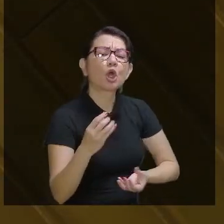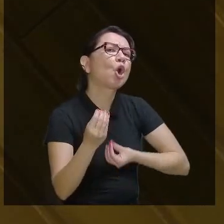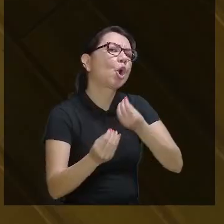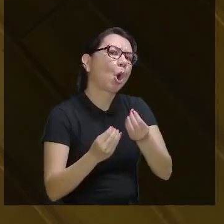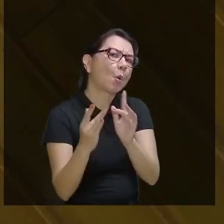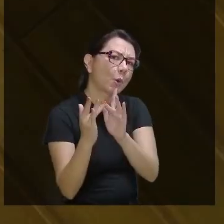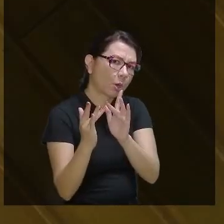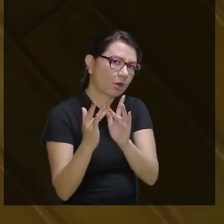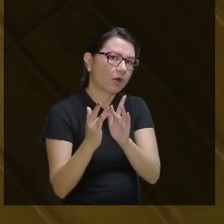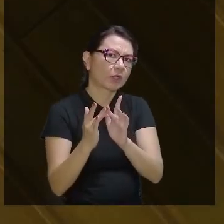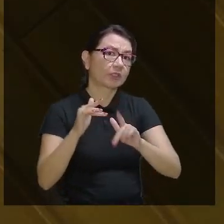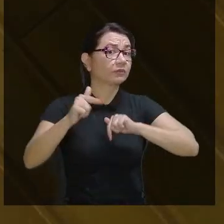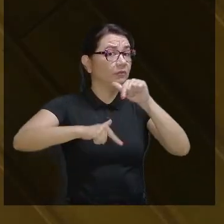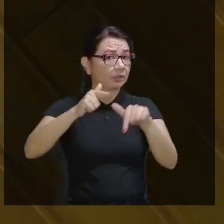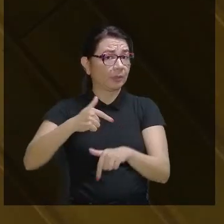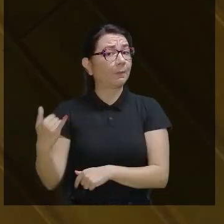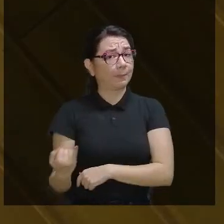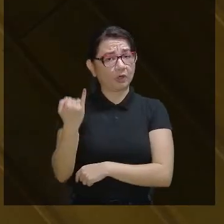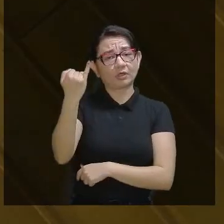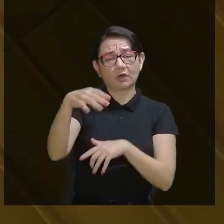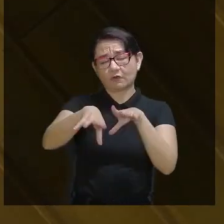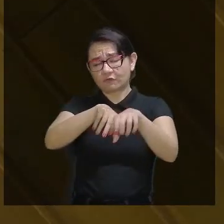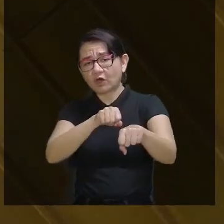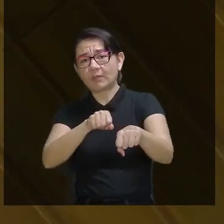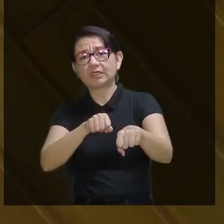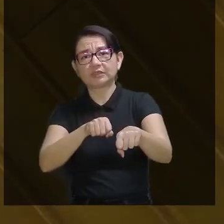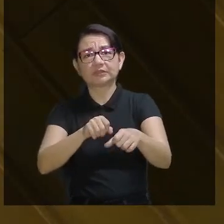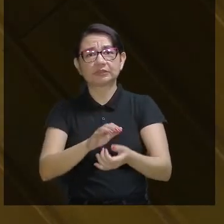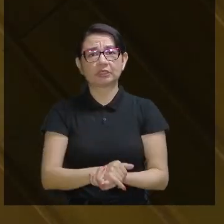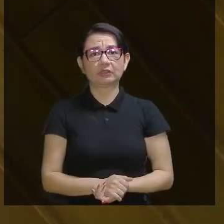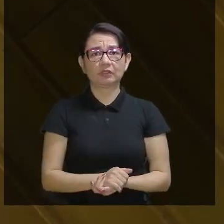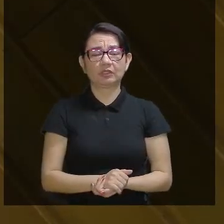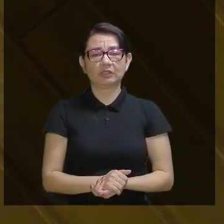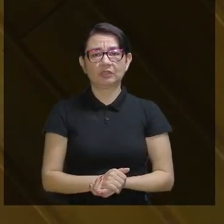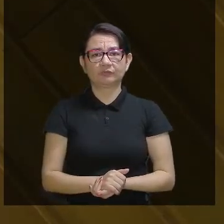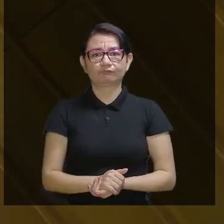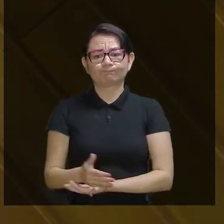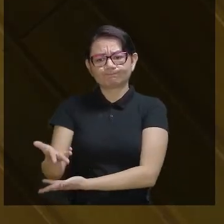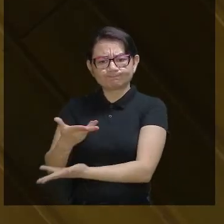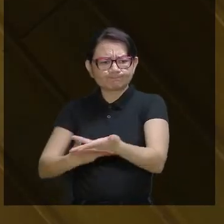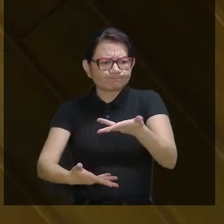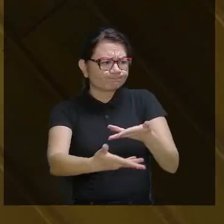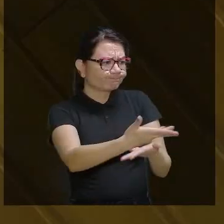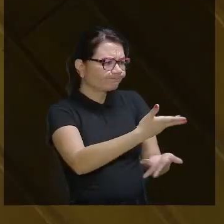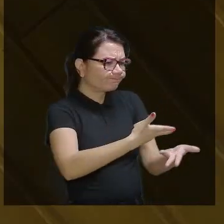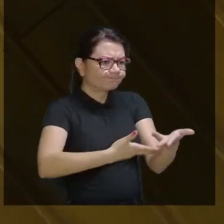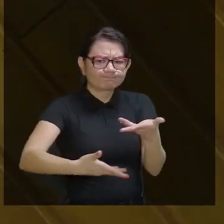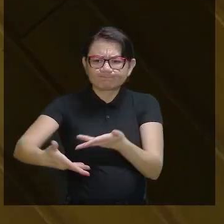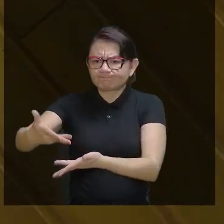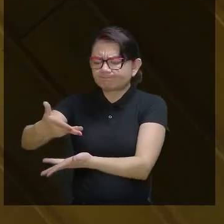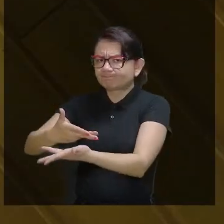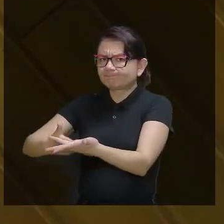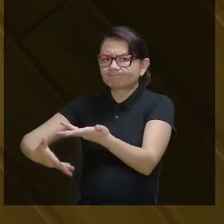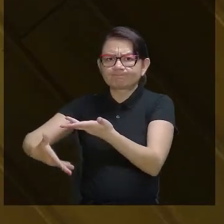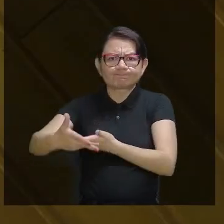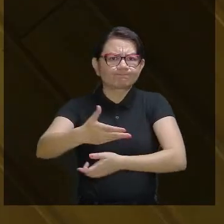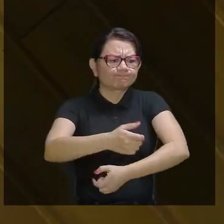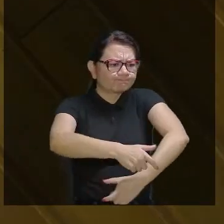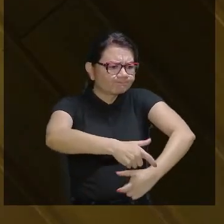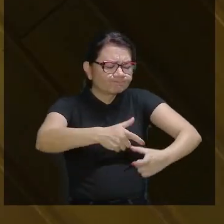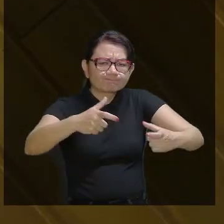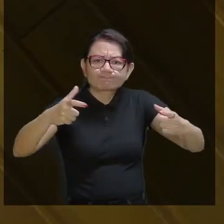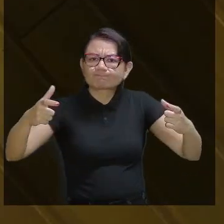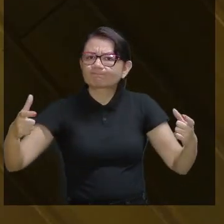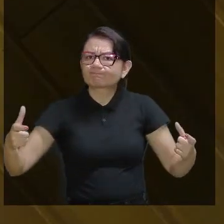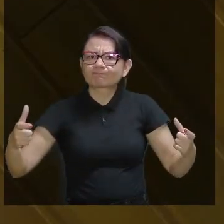Então, esse trabalho é muito importante. A formação de quem vai lidar com o eleitor, de quem vai lidar com tantos,